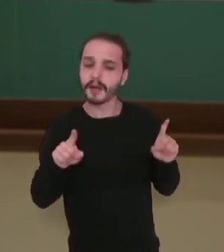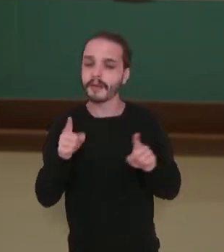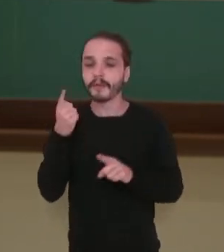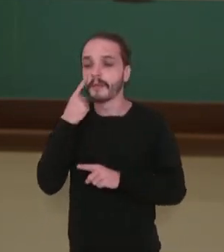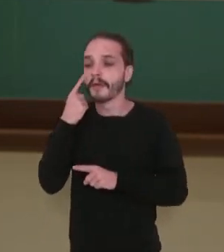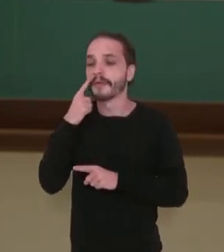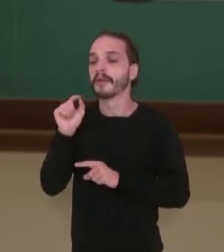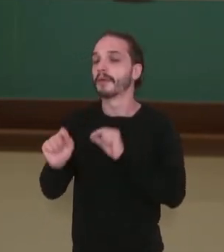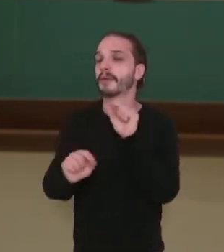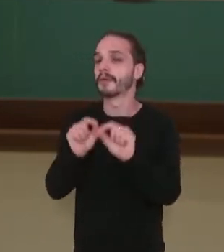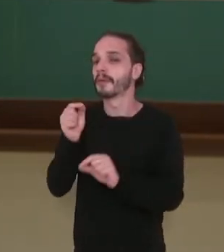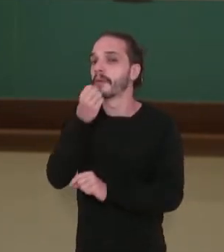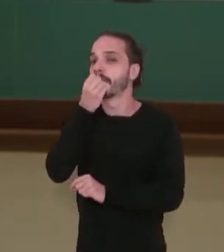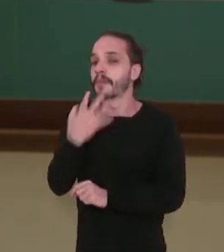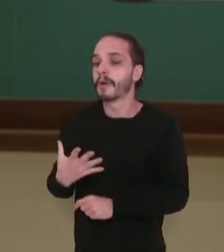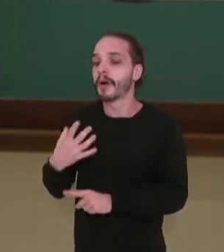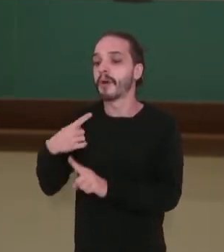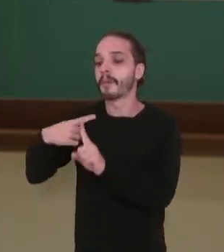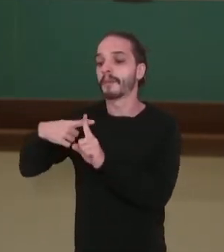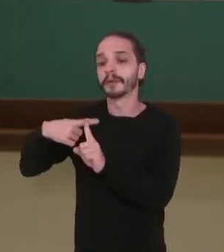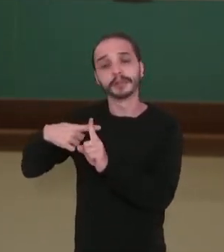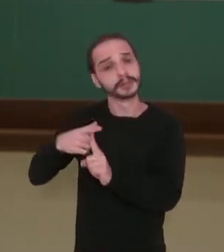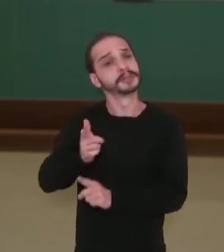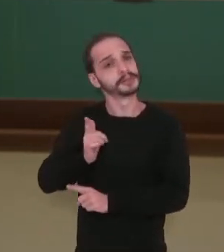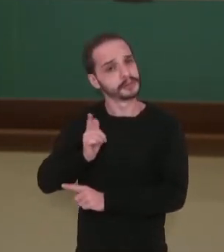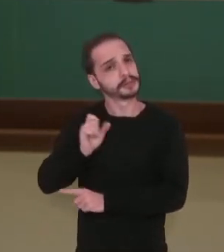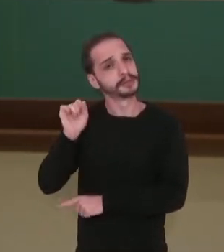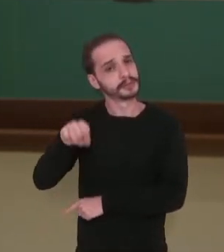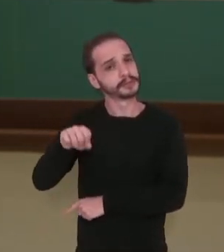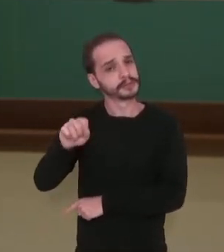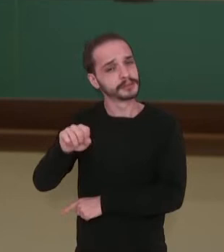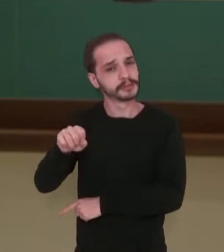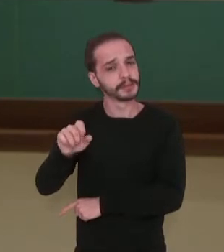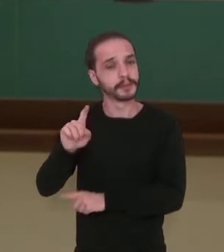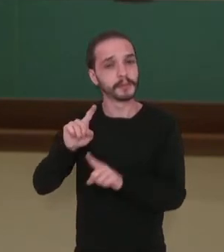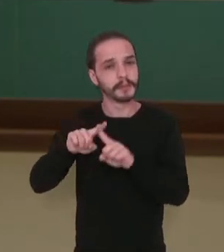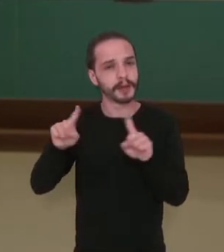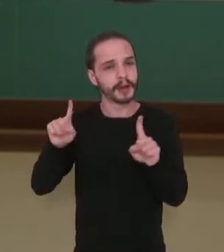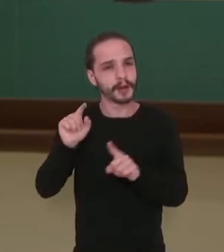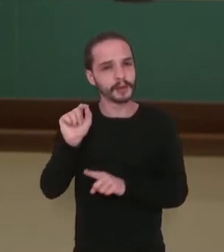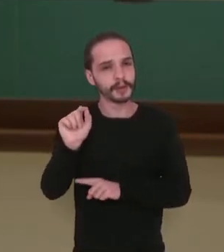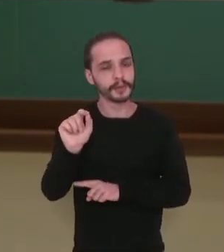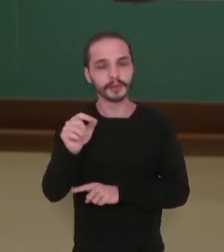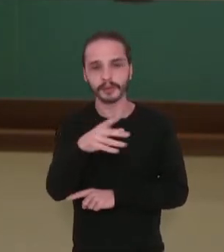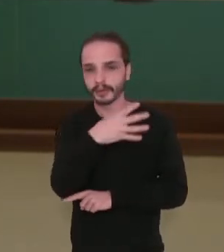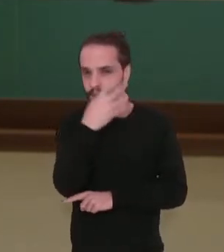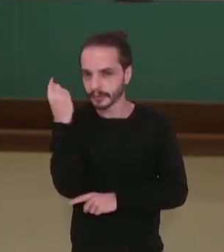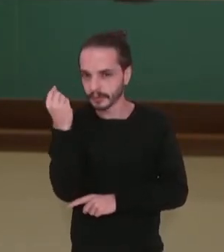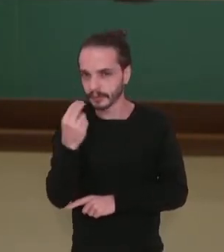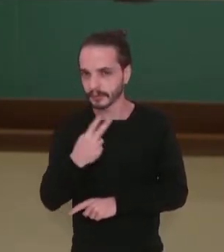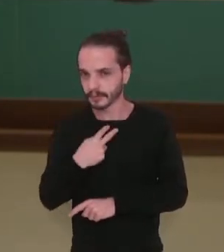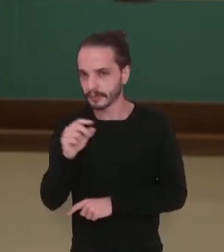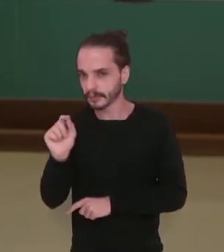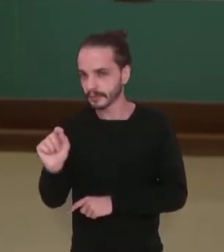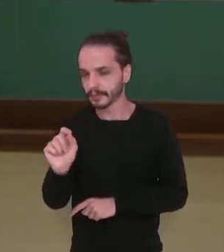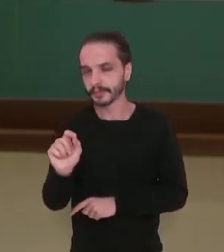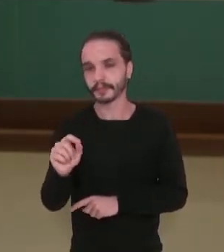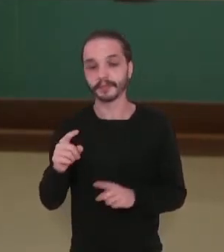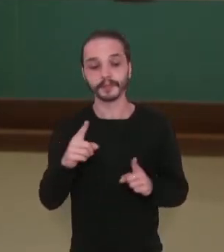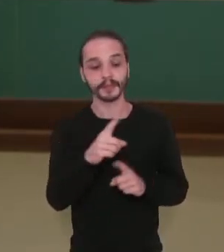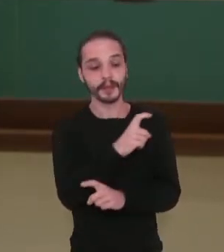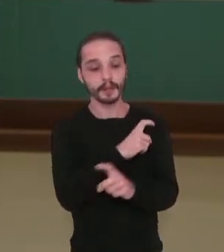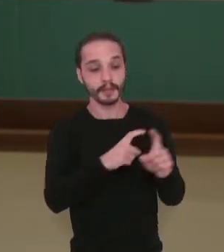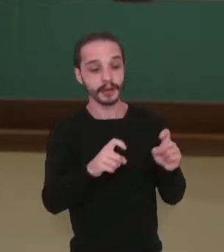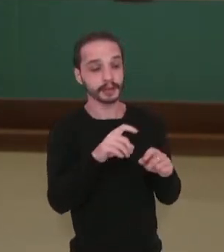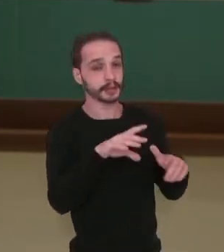agora, né, as benfeitorias. Existem, sim mesmo. Só que uma coisa nós não podemos esquecer. As bactérias que